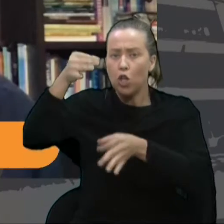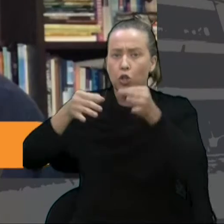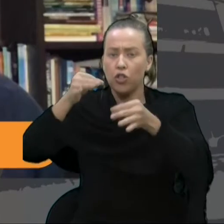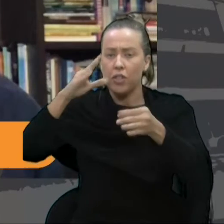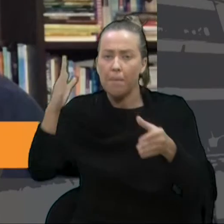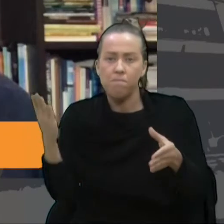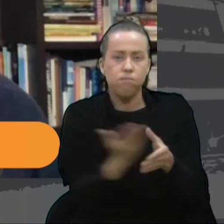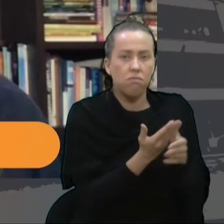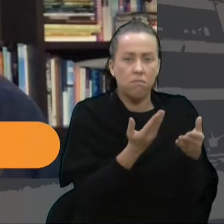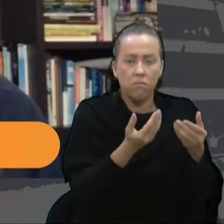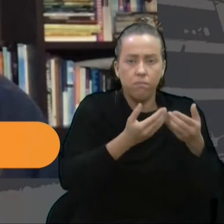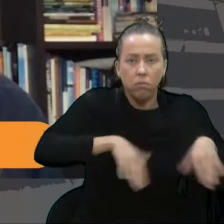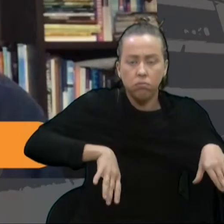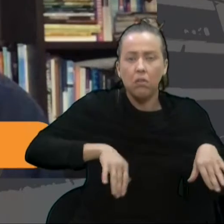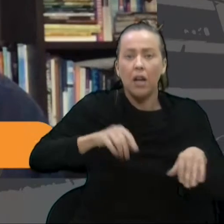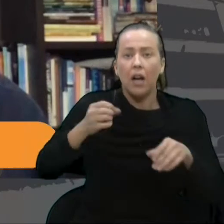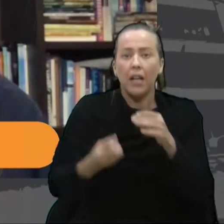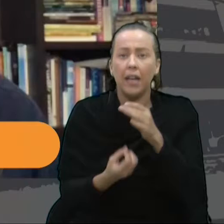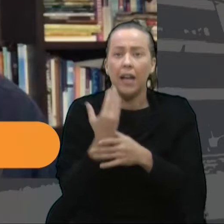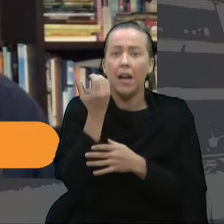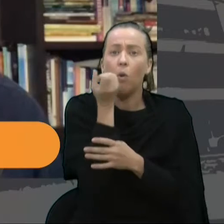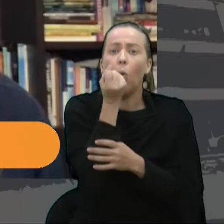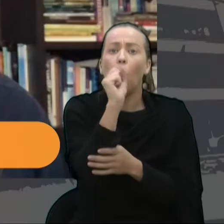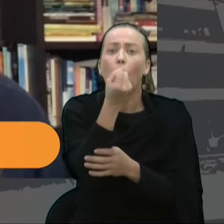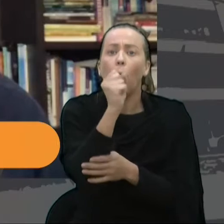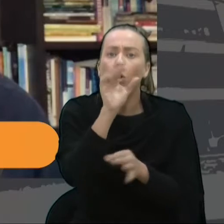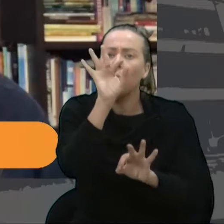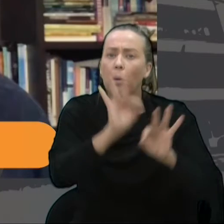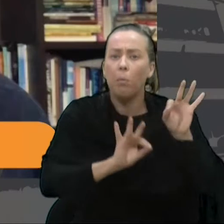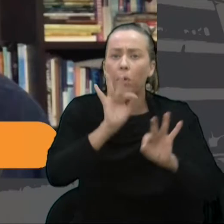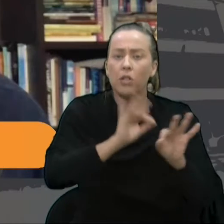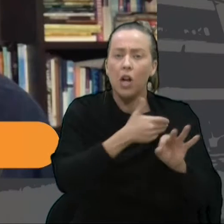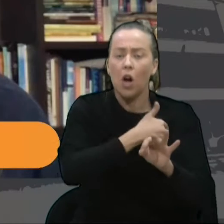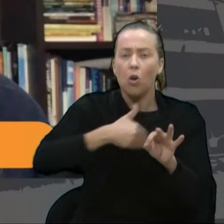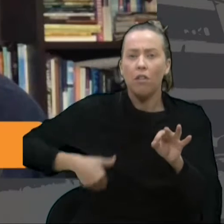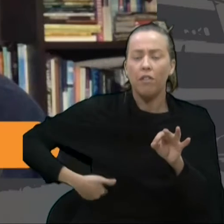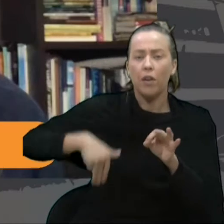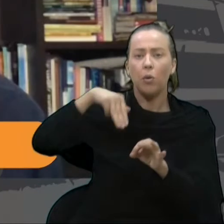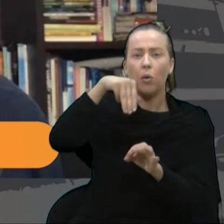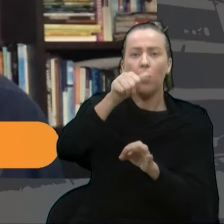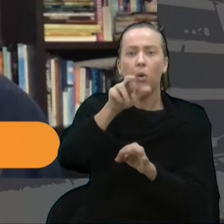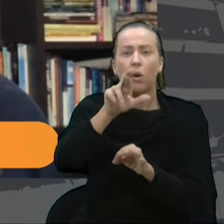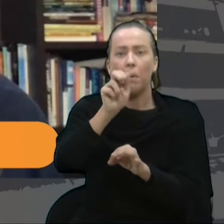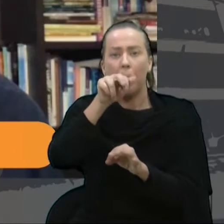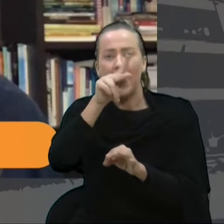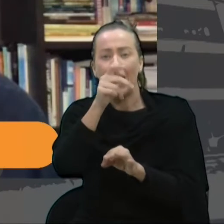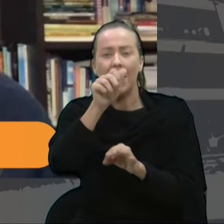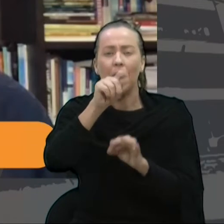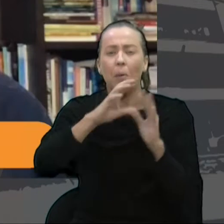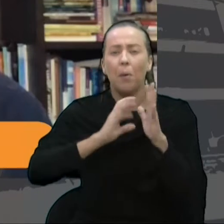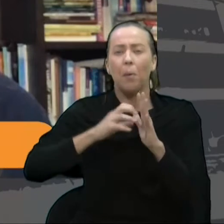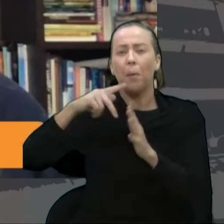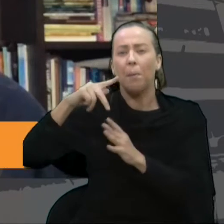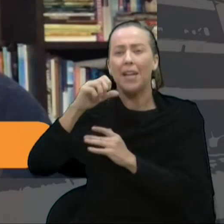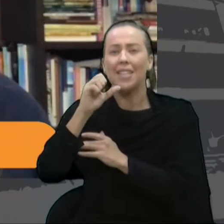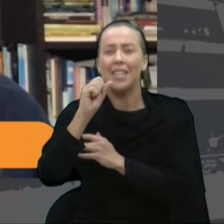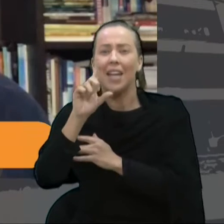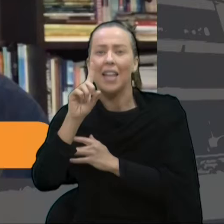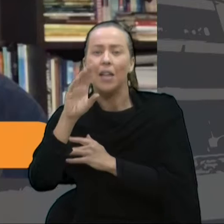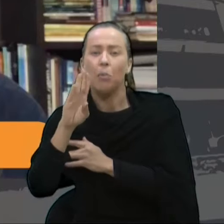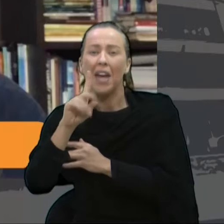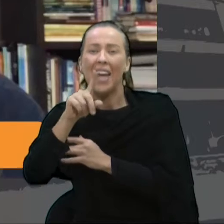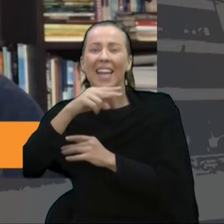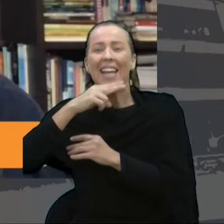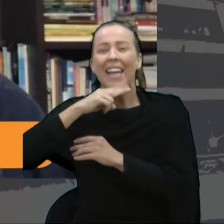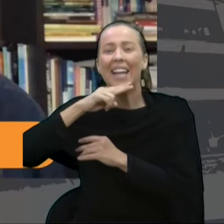Aí fizeram outro projeto do governador do Maranhão, que é do PCdoB, e do neto do Brizola,